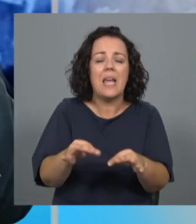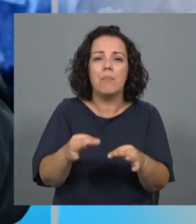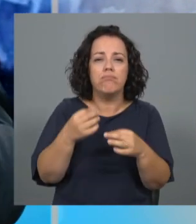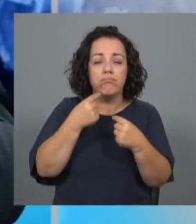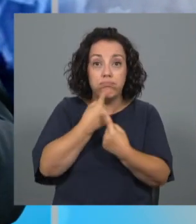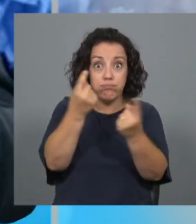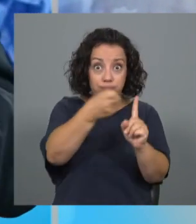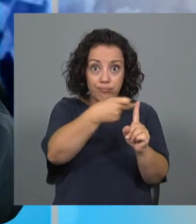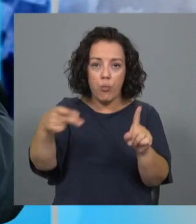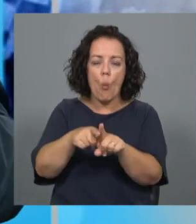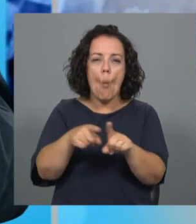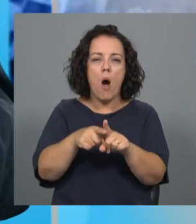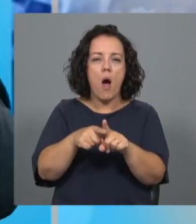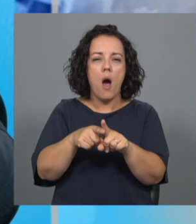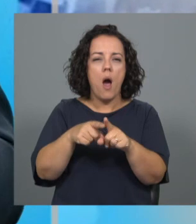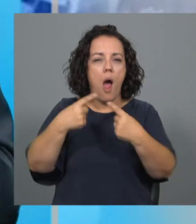sofrimento, exprime